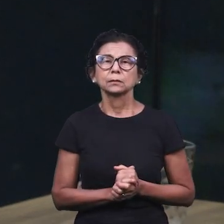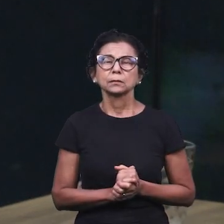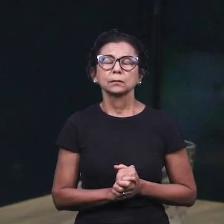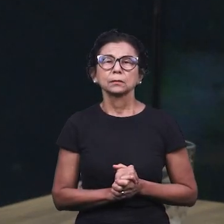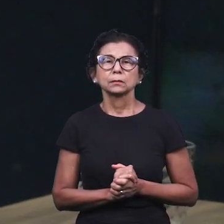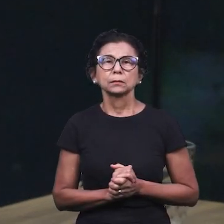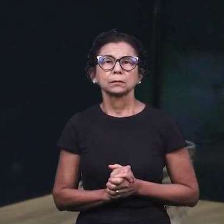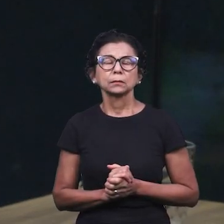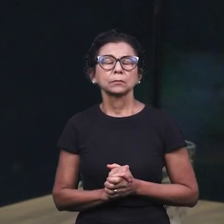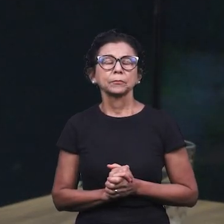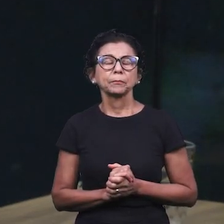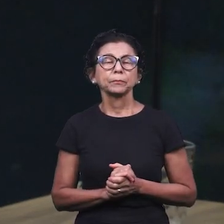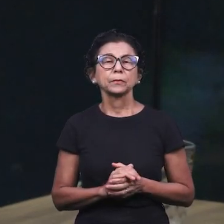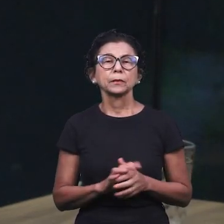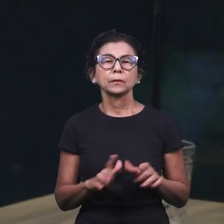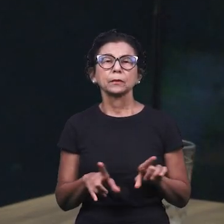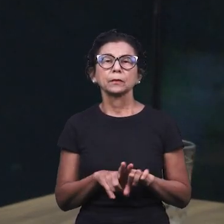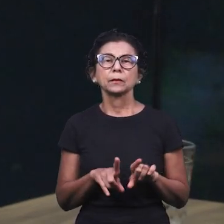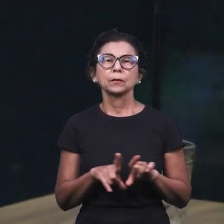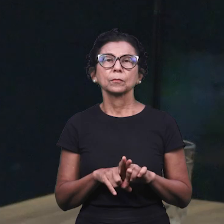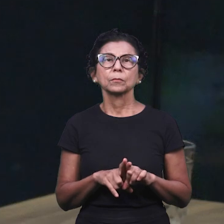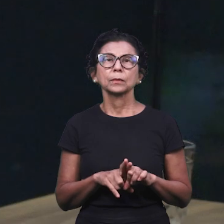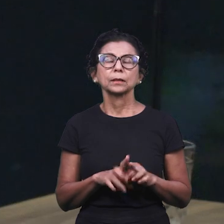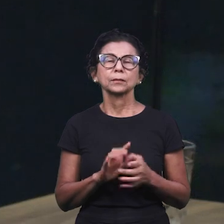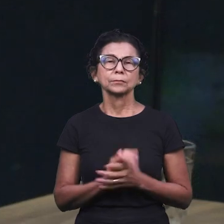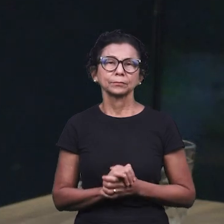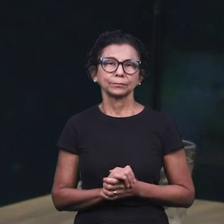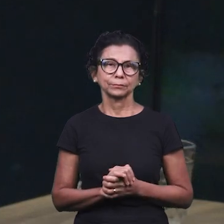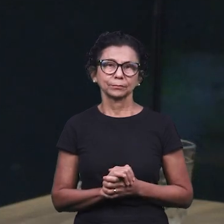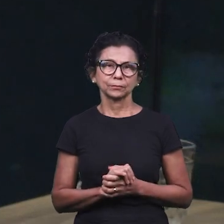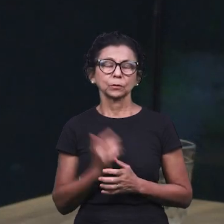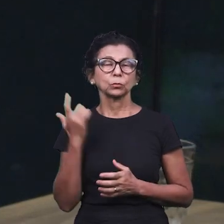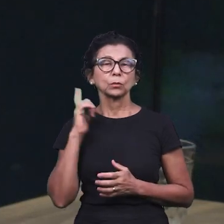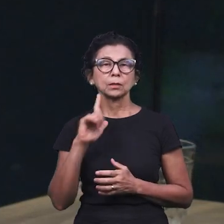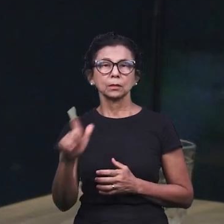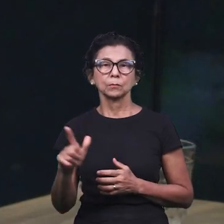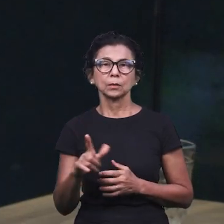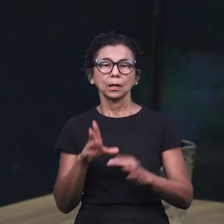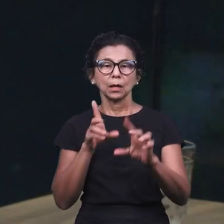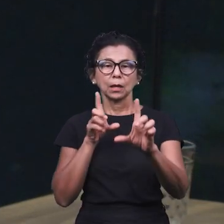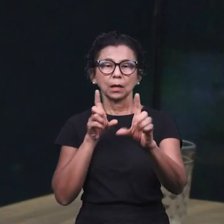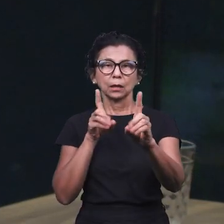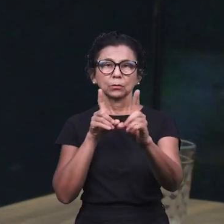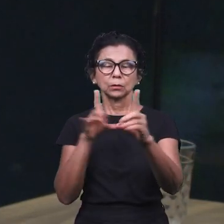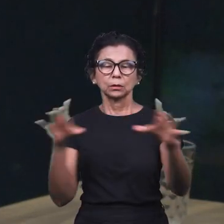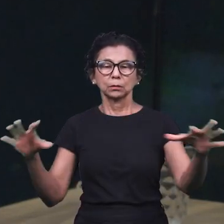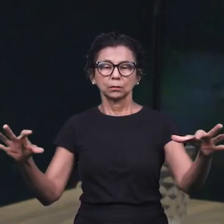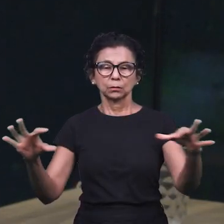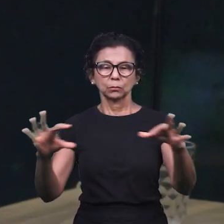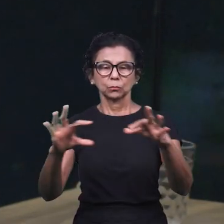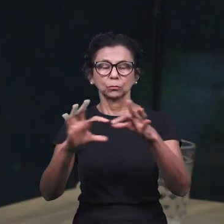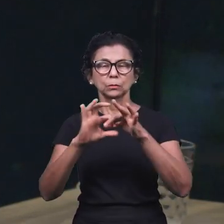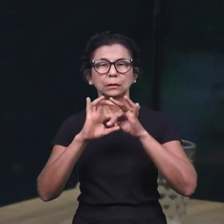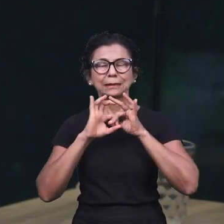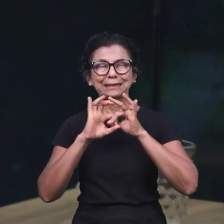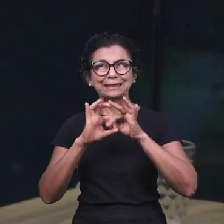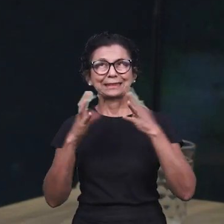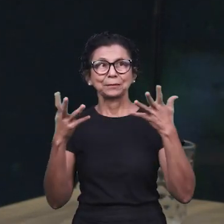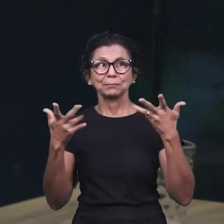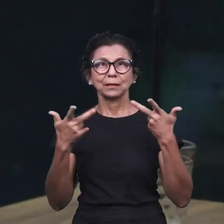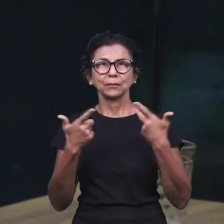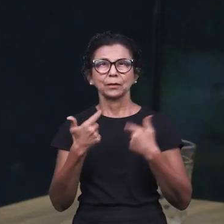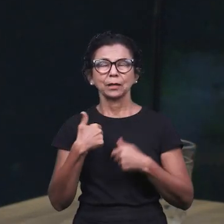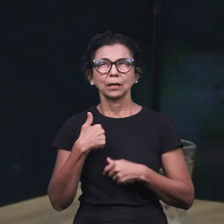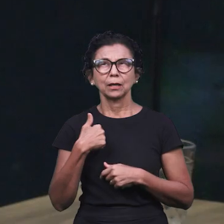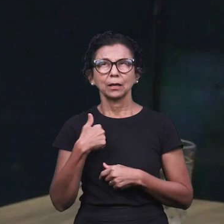pouco do histórico do satélite na Igreja Cristã Maranata. Como surgiu, como foi